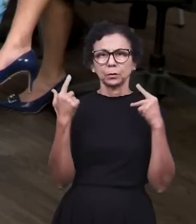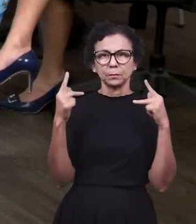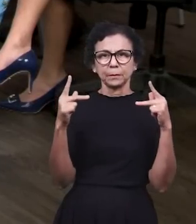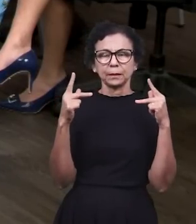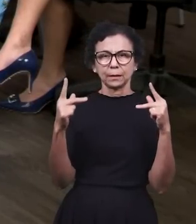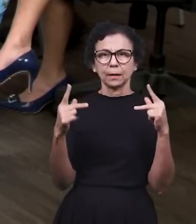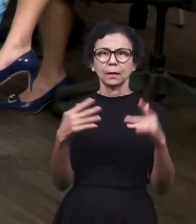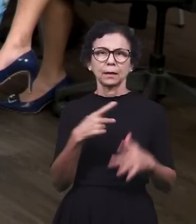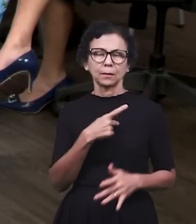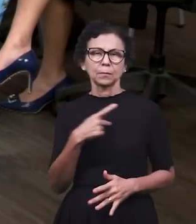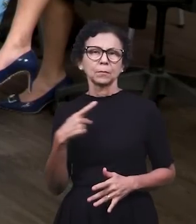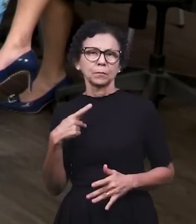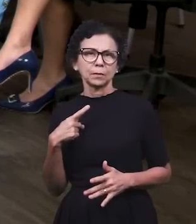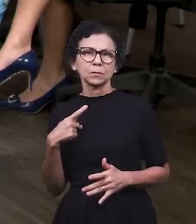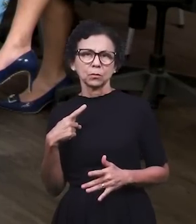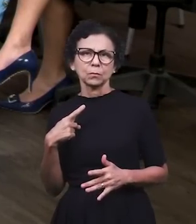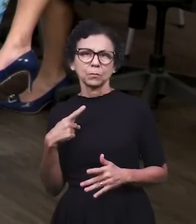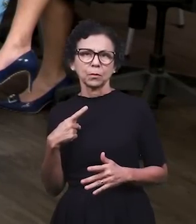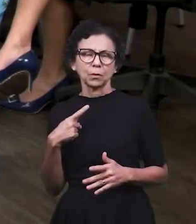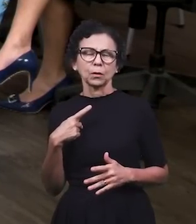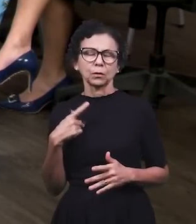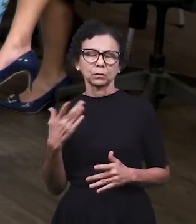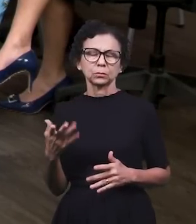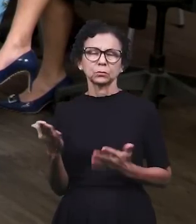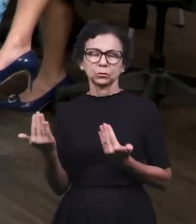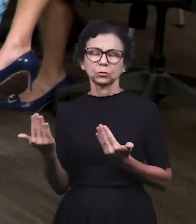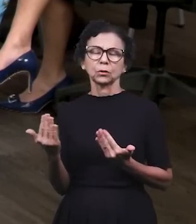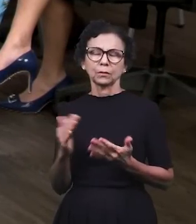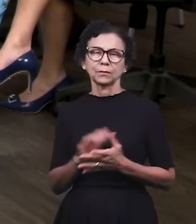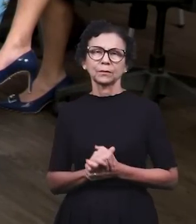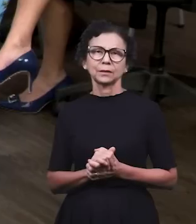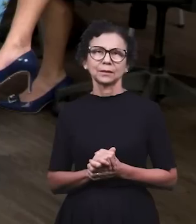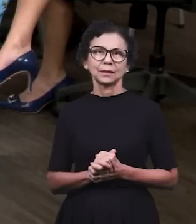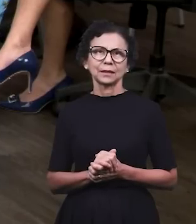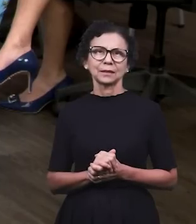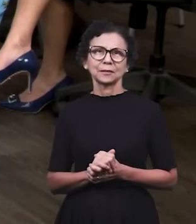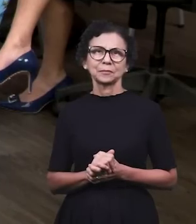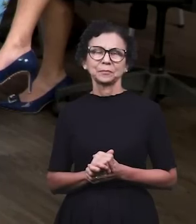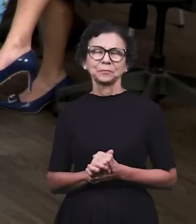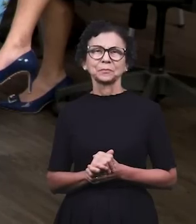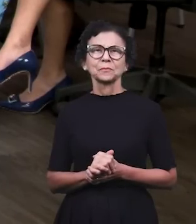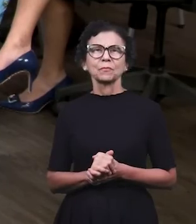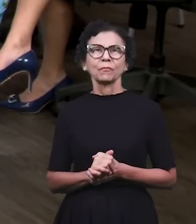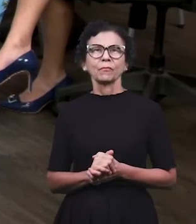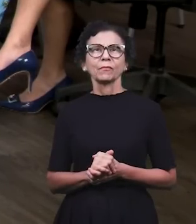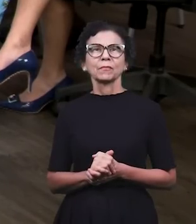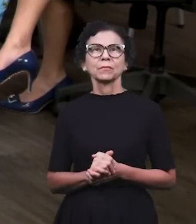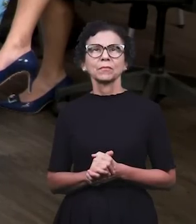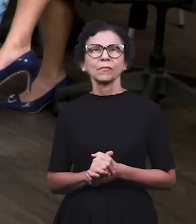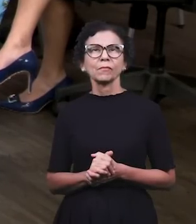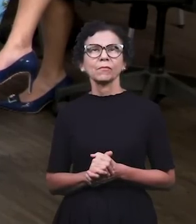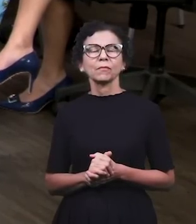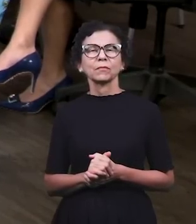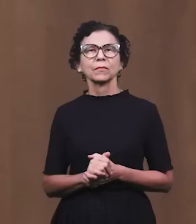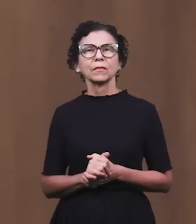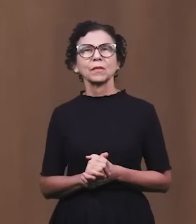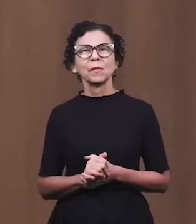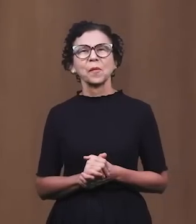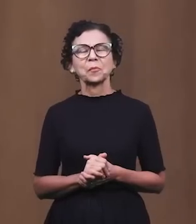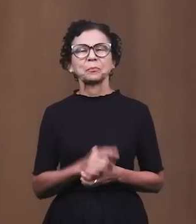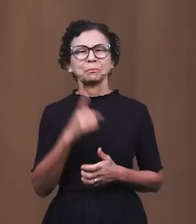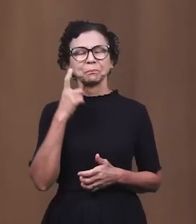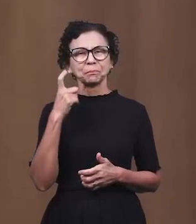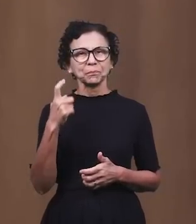para ajudá-los a Claro. amadurecer na palavra, na pregação e tudo mais. E é muito interessante uma coisa. É claro